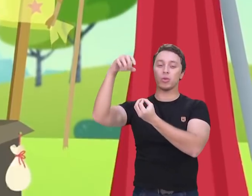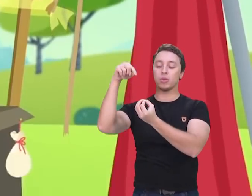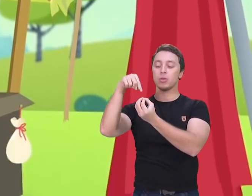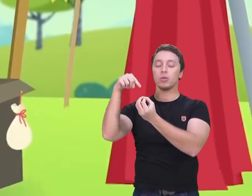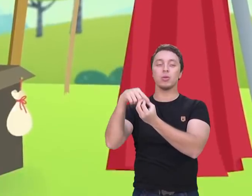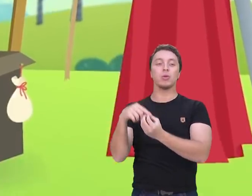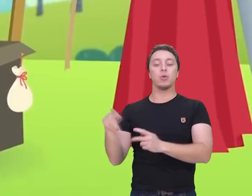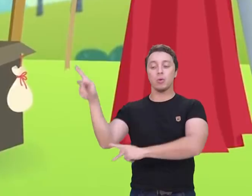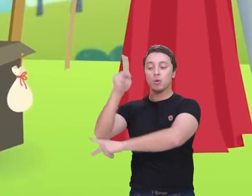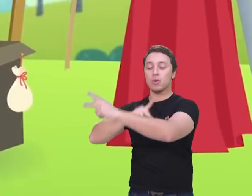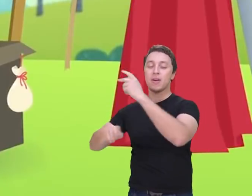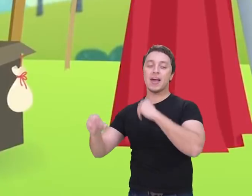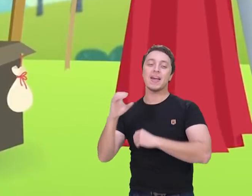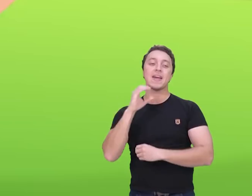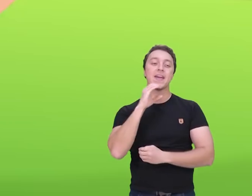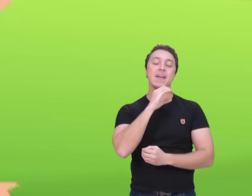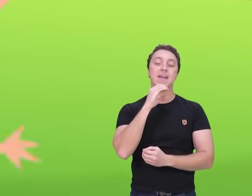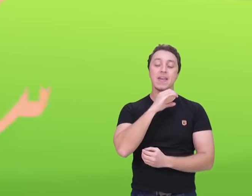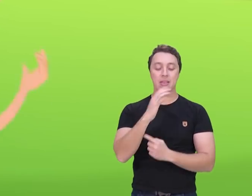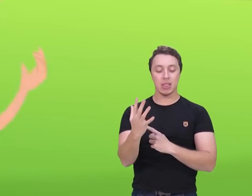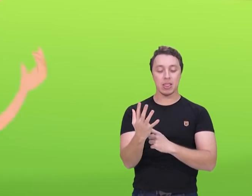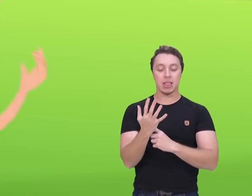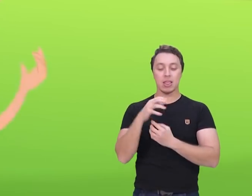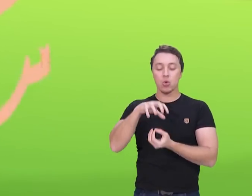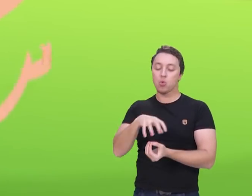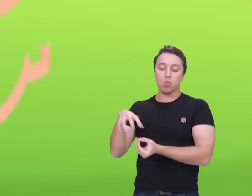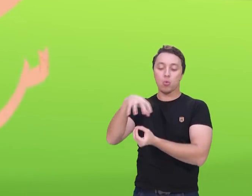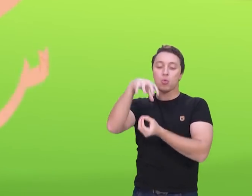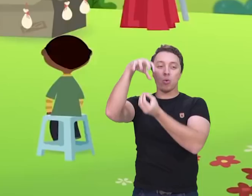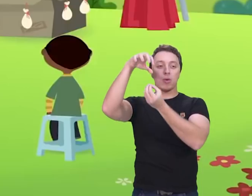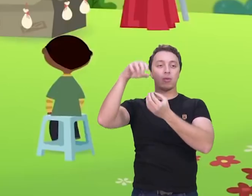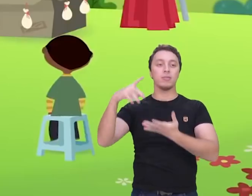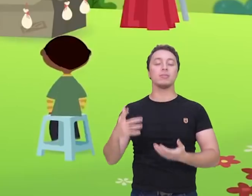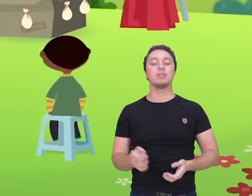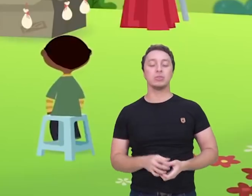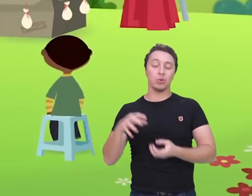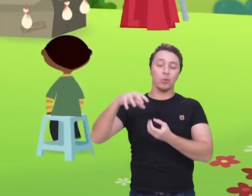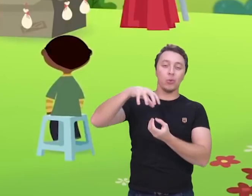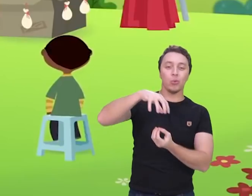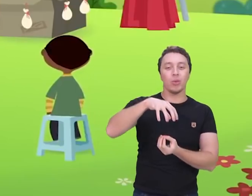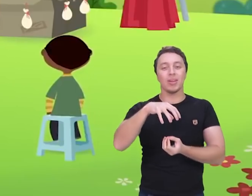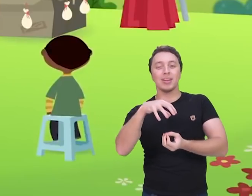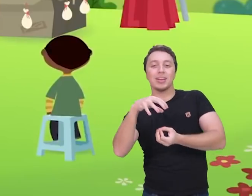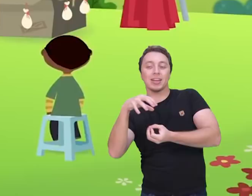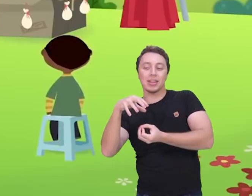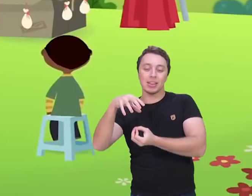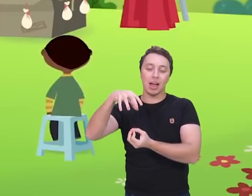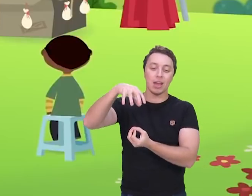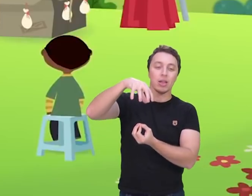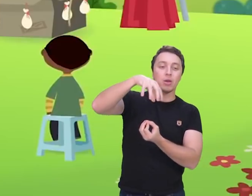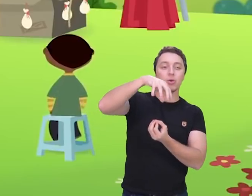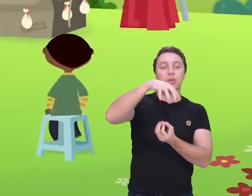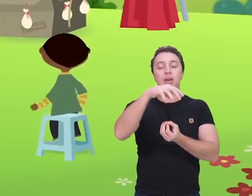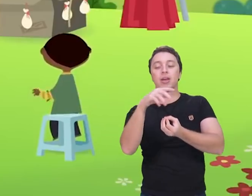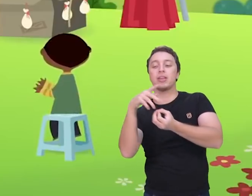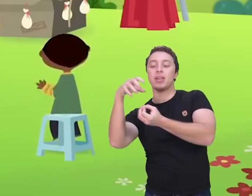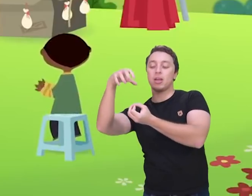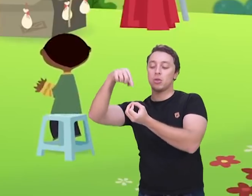ar quente é o que faz a gente subir. Mas como ele sobe? Sobe, sobe,